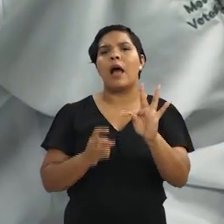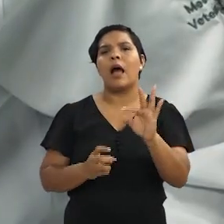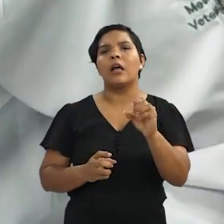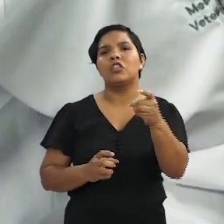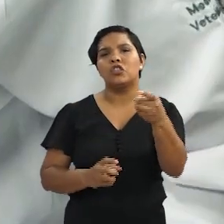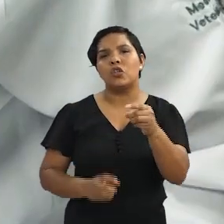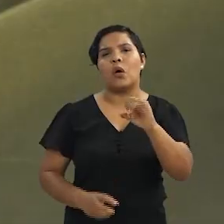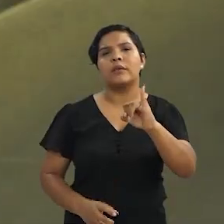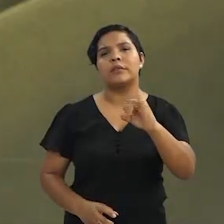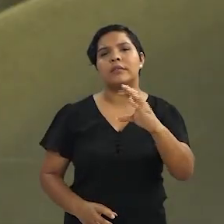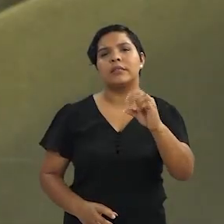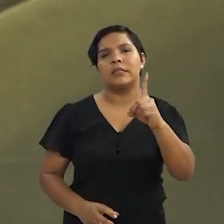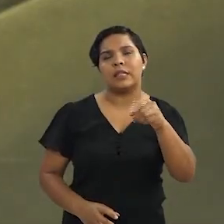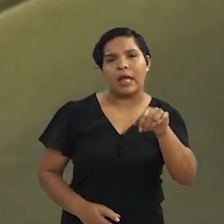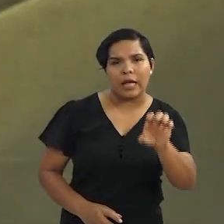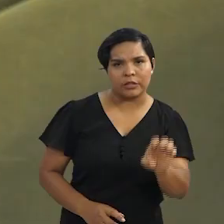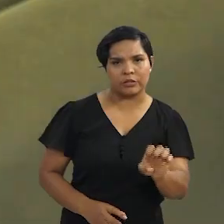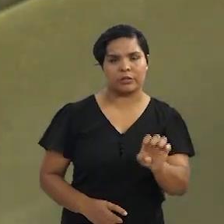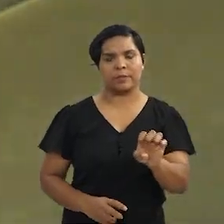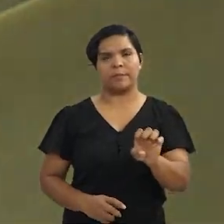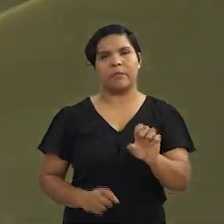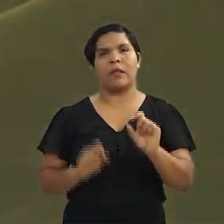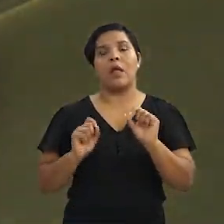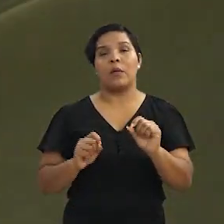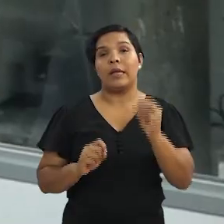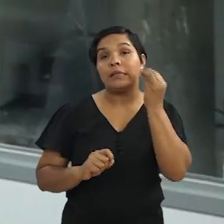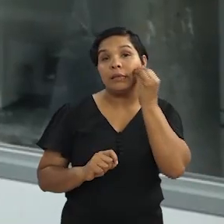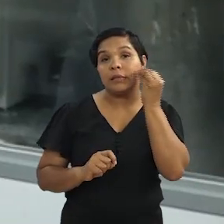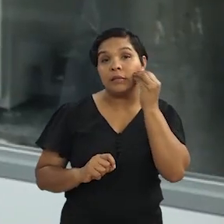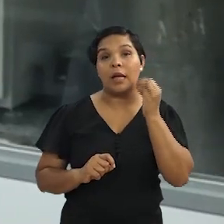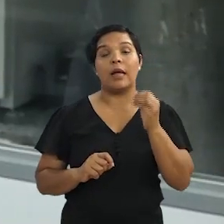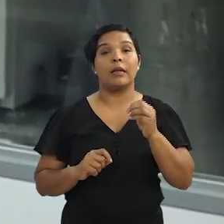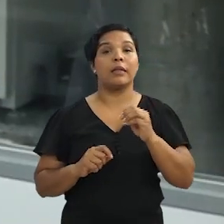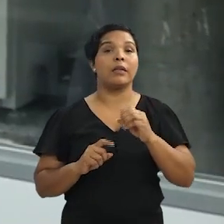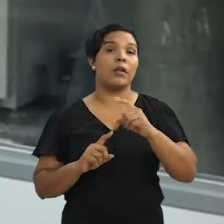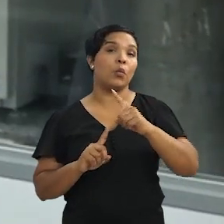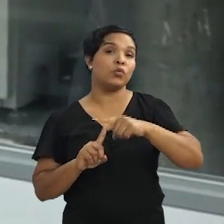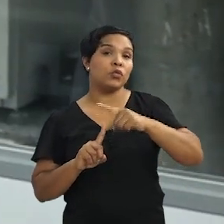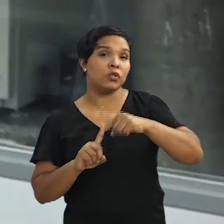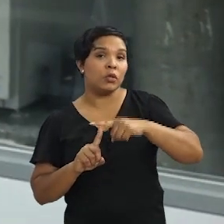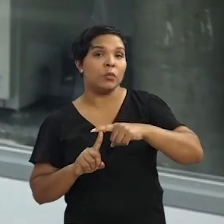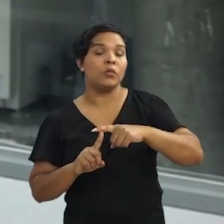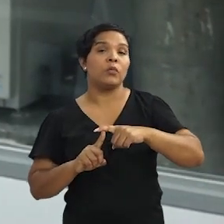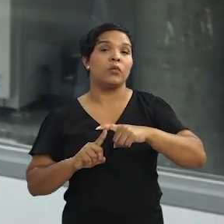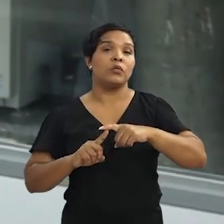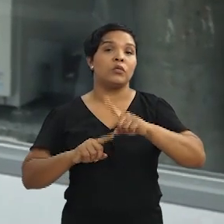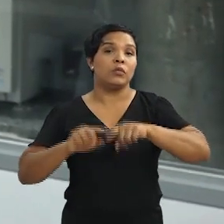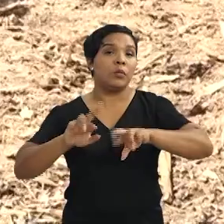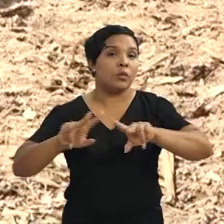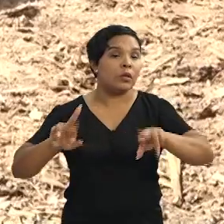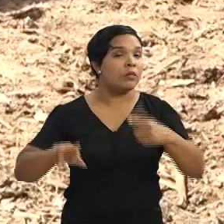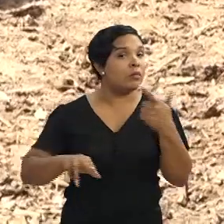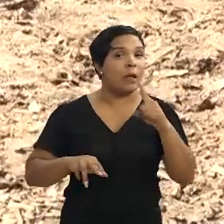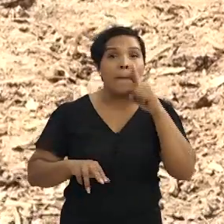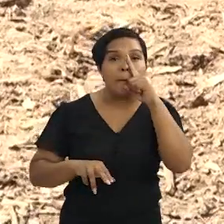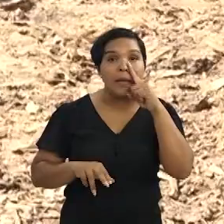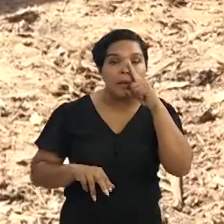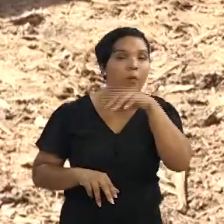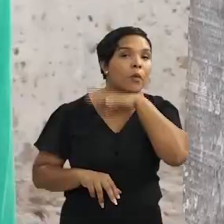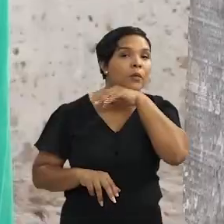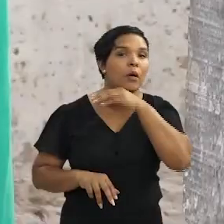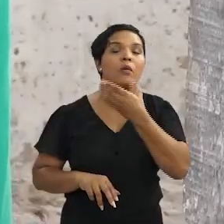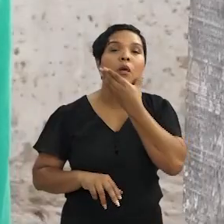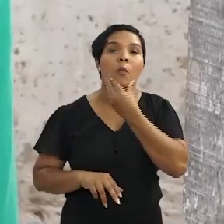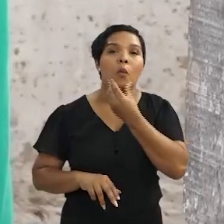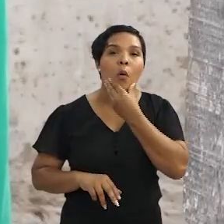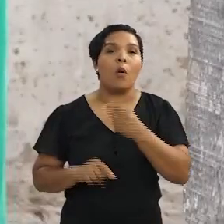a toxicidade dos extratos pirolenhosos. Aqui o objetivo é atestar que a substância não tem nenhum perigo para os animais